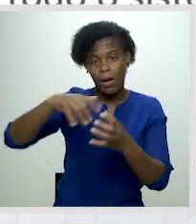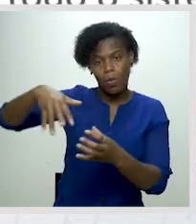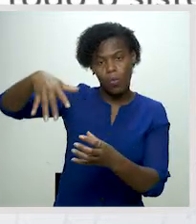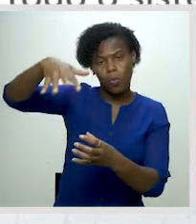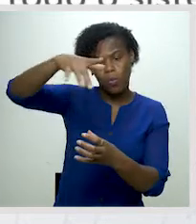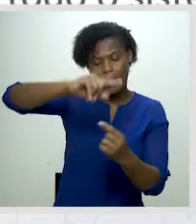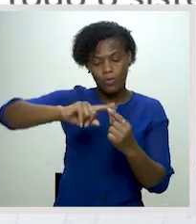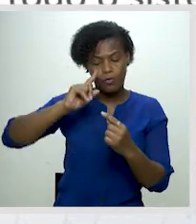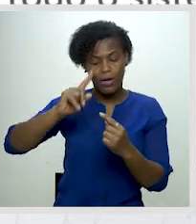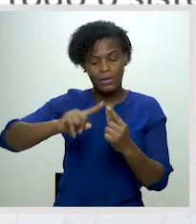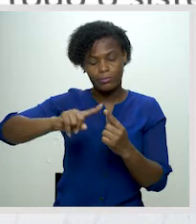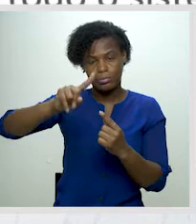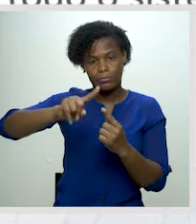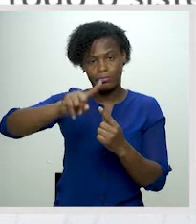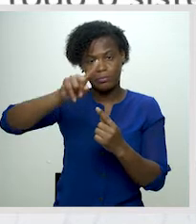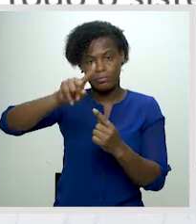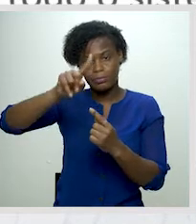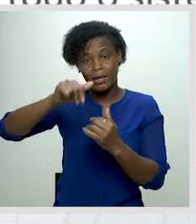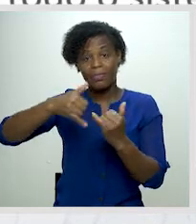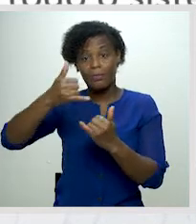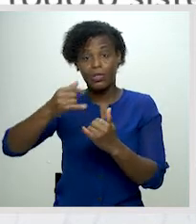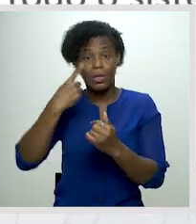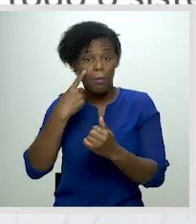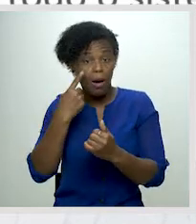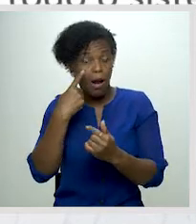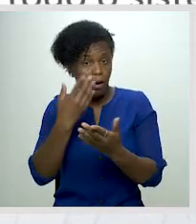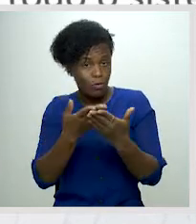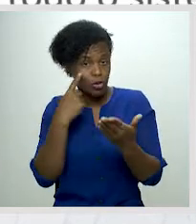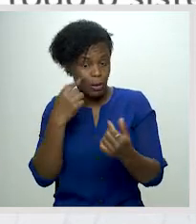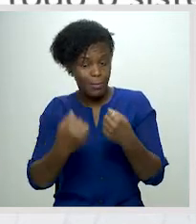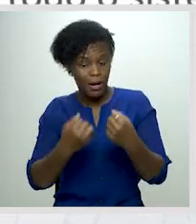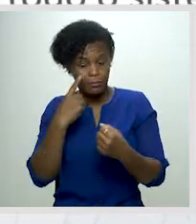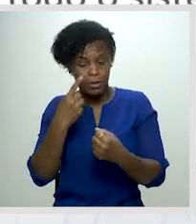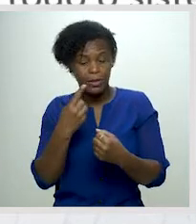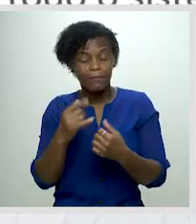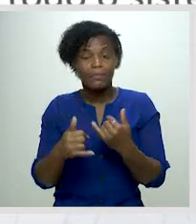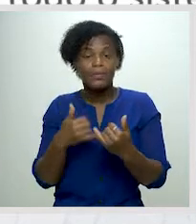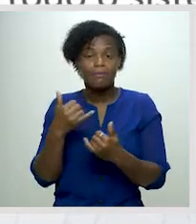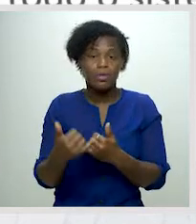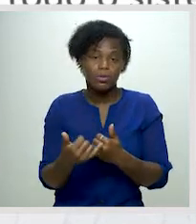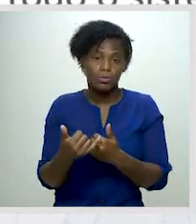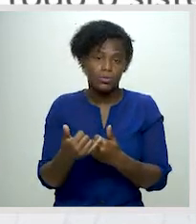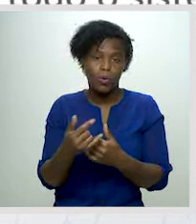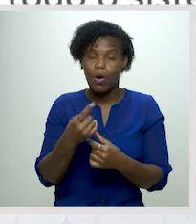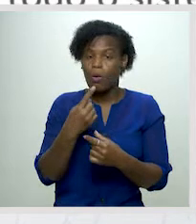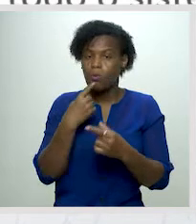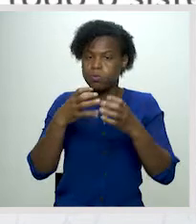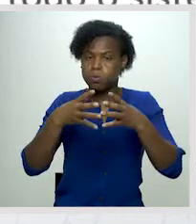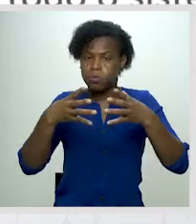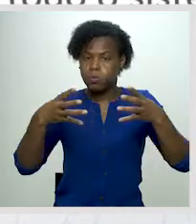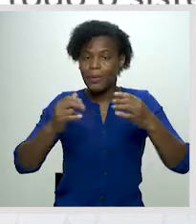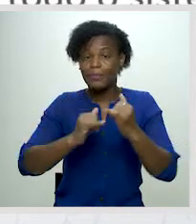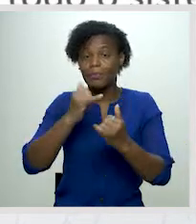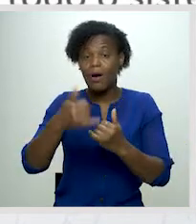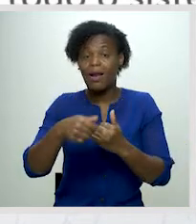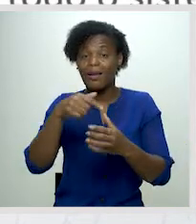com o sentido das setas, que depois, posteriormente, eu vou-vos mostrar este aparelho. Sentido das setas do balão,